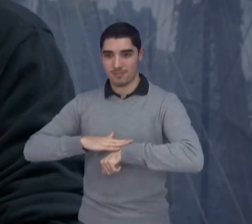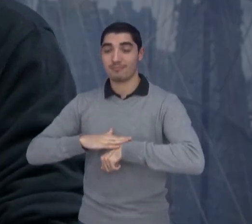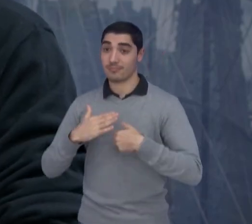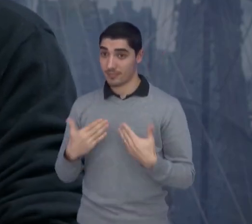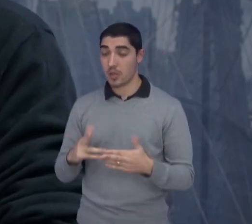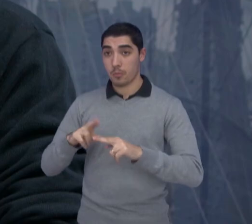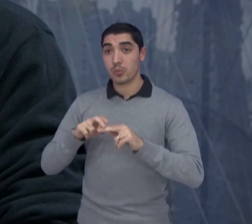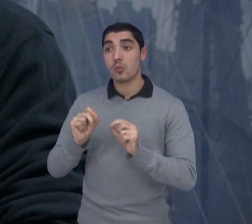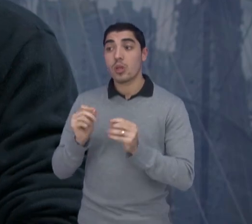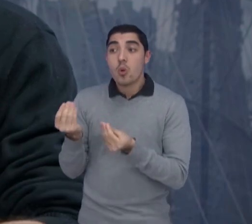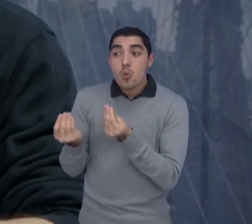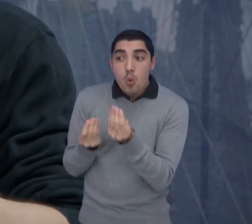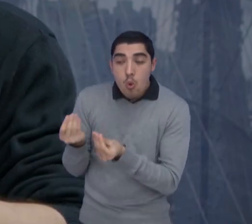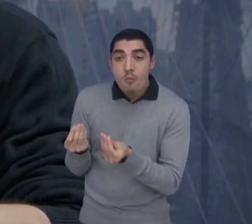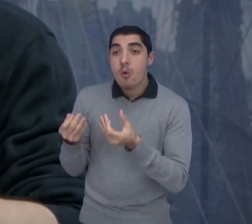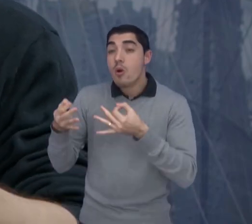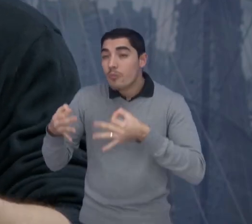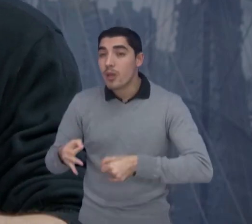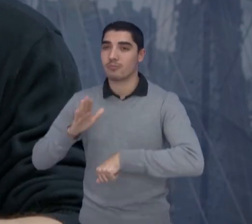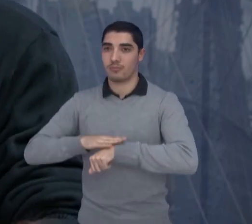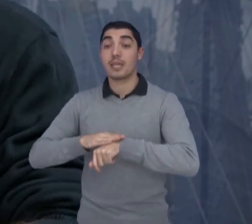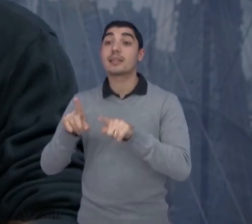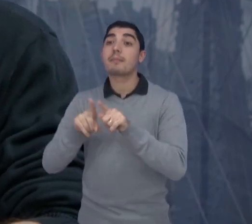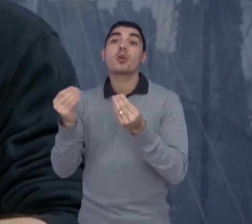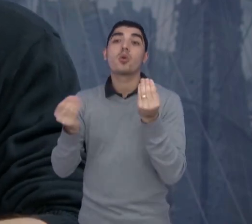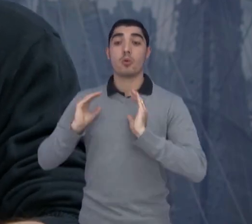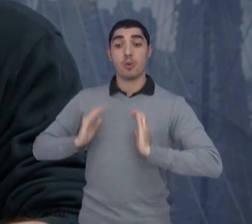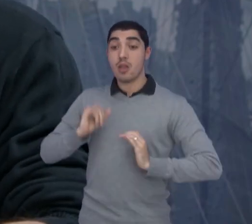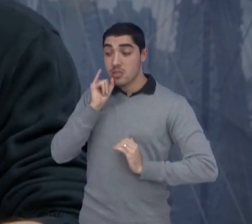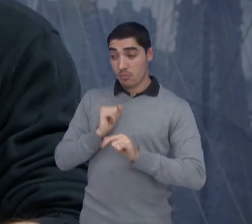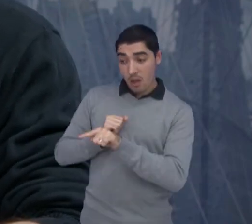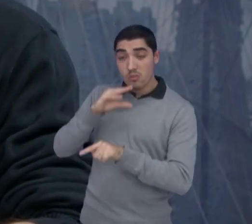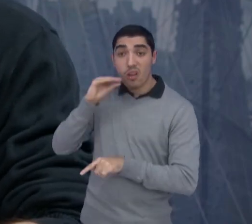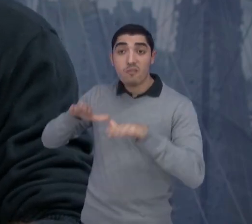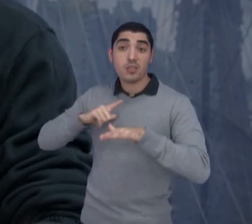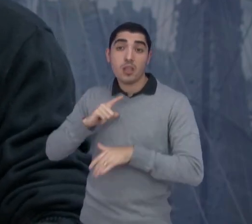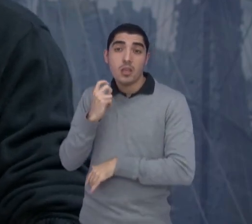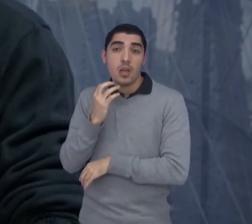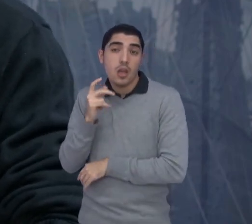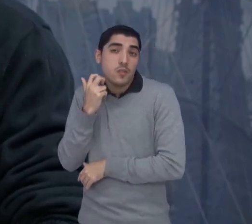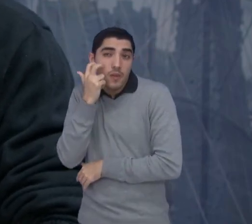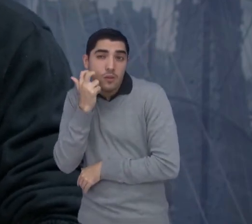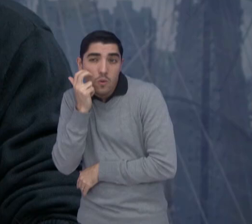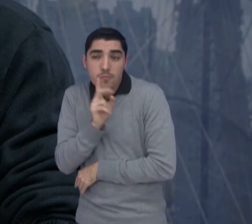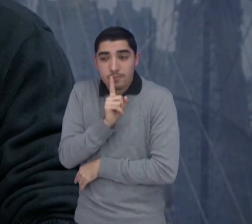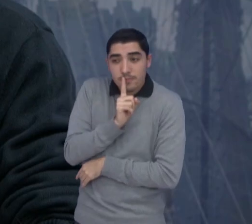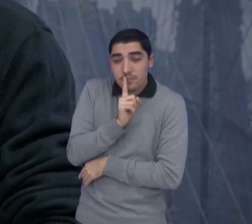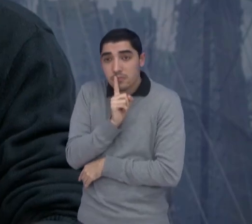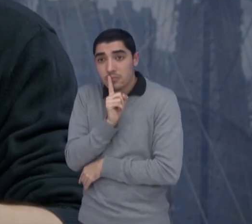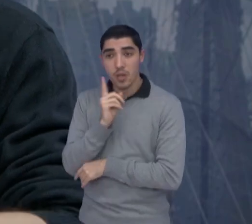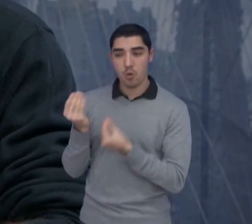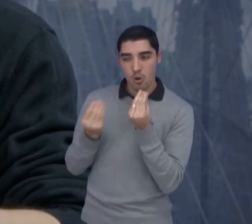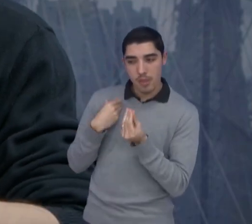onde, como e qual o temperamento. Às vezes é um adolescente um pouco mais tímido, qual situação eu vou poder deixá-lo, ou